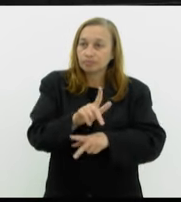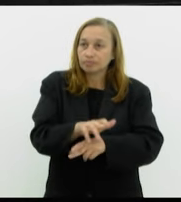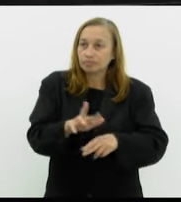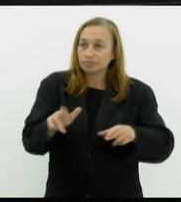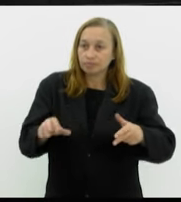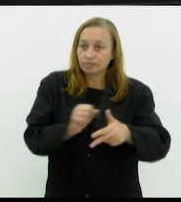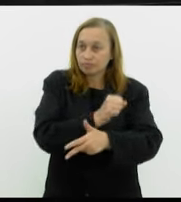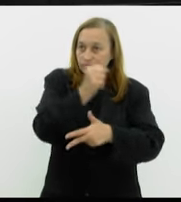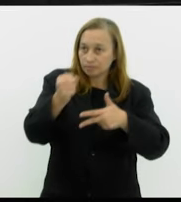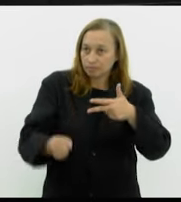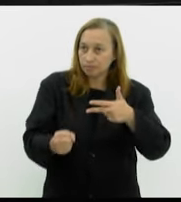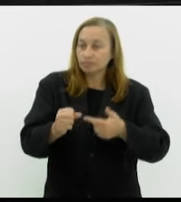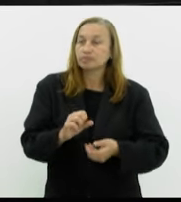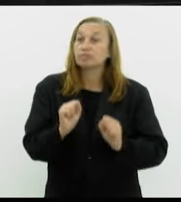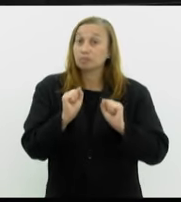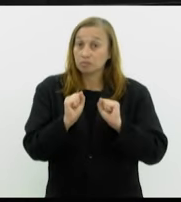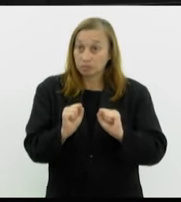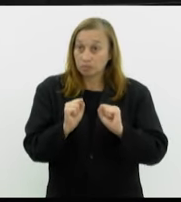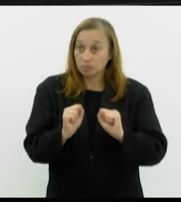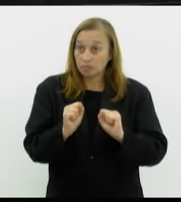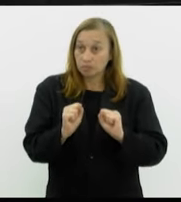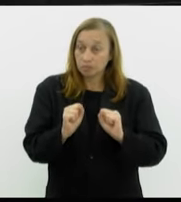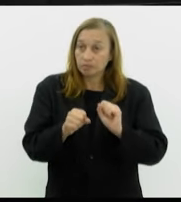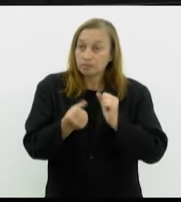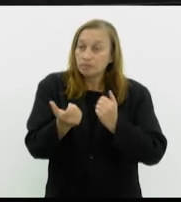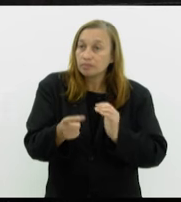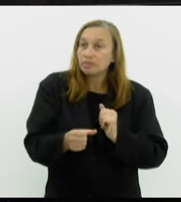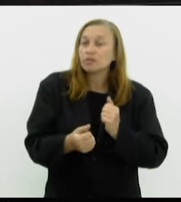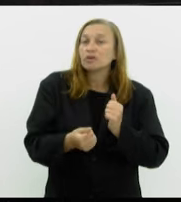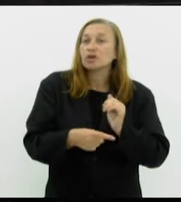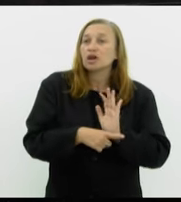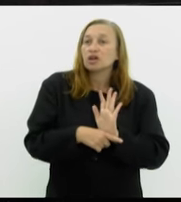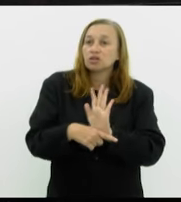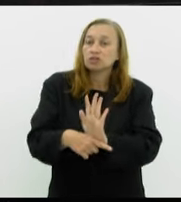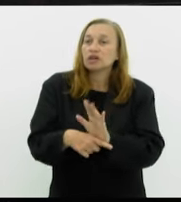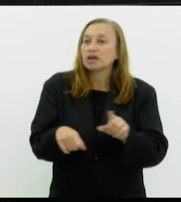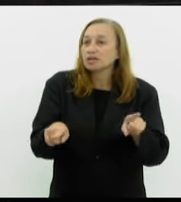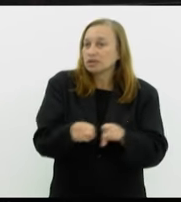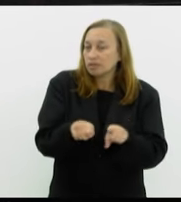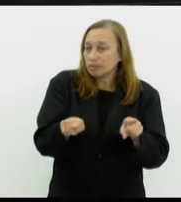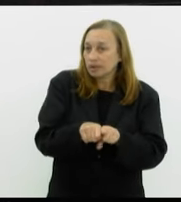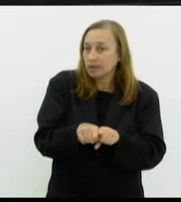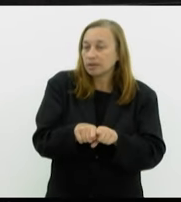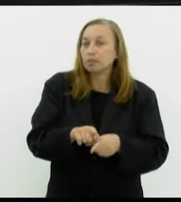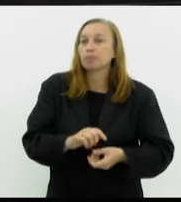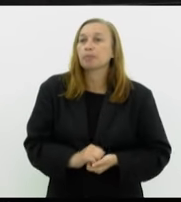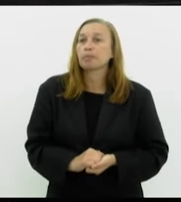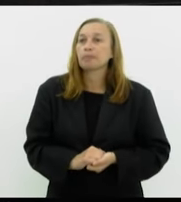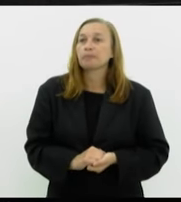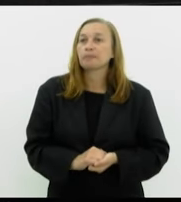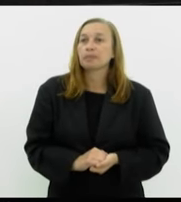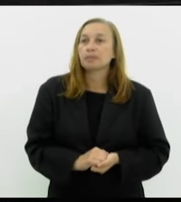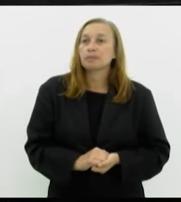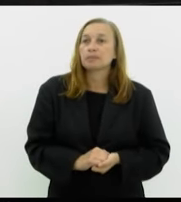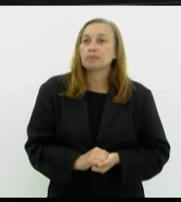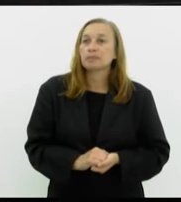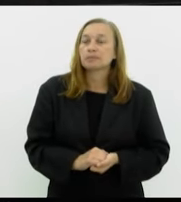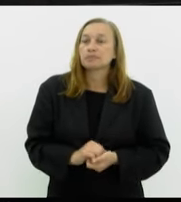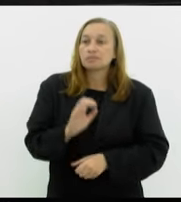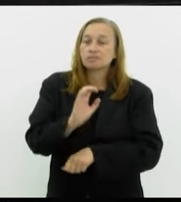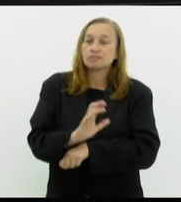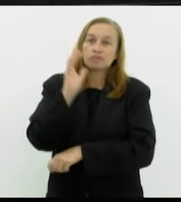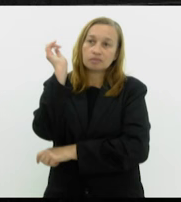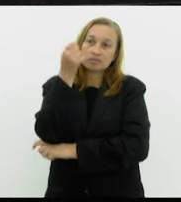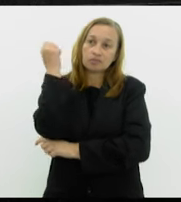poderes, possam ajudar também pecuniariamente o Estado do